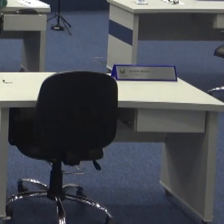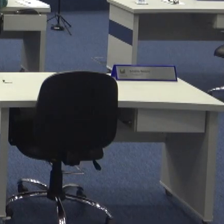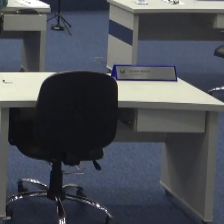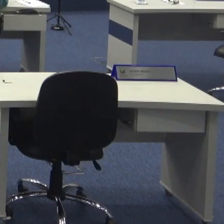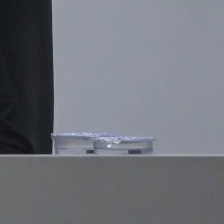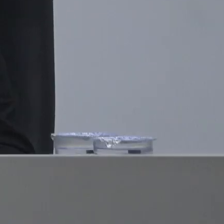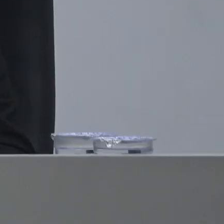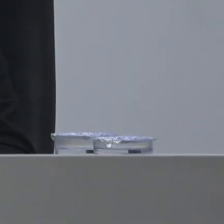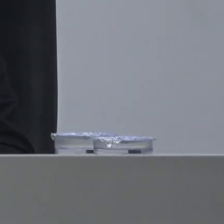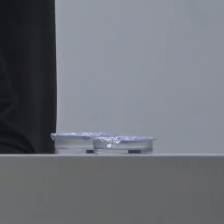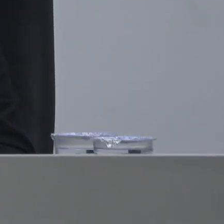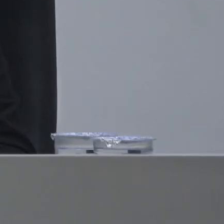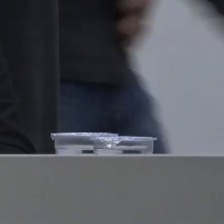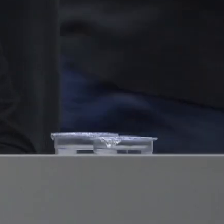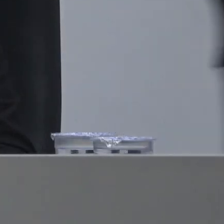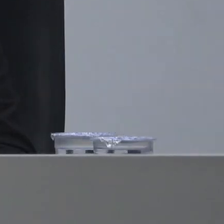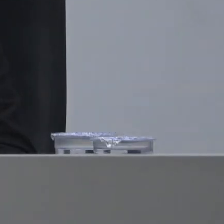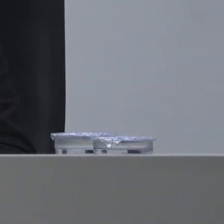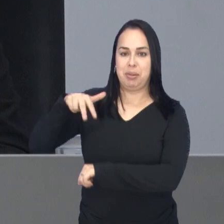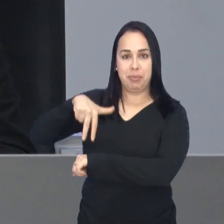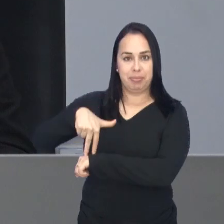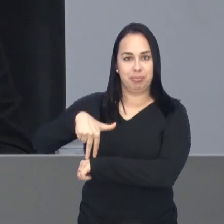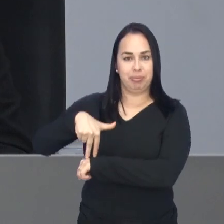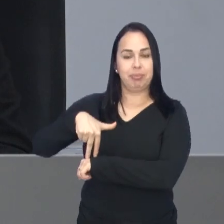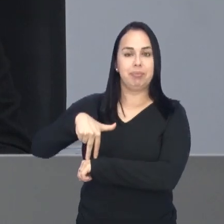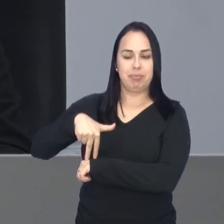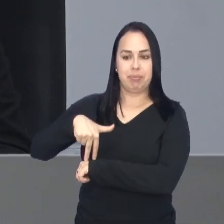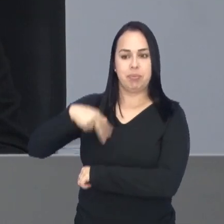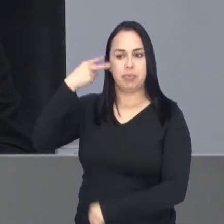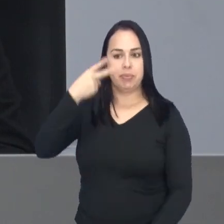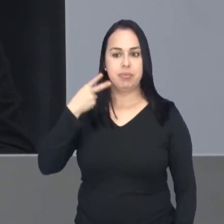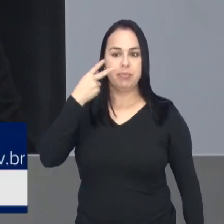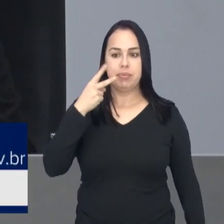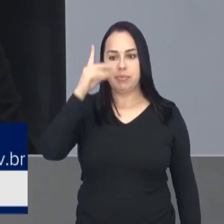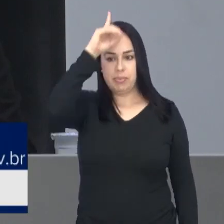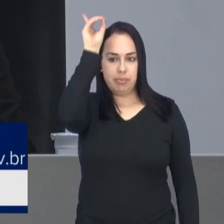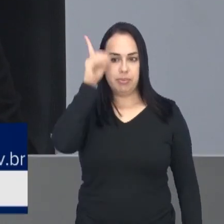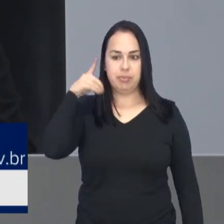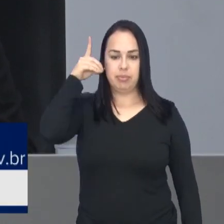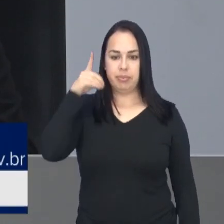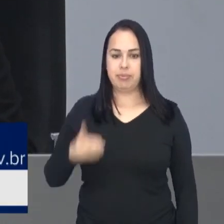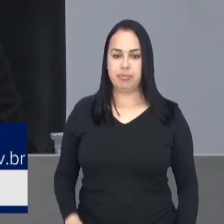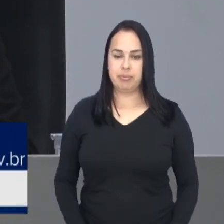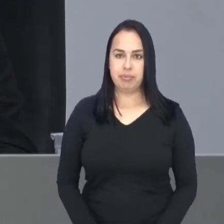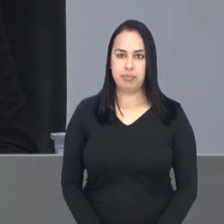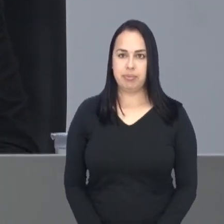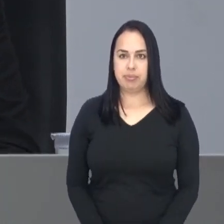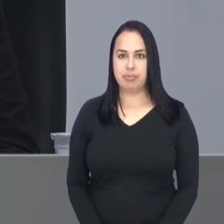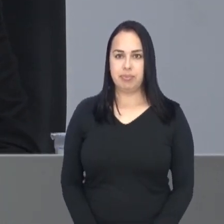Próxima vereadora inscrita para falar no momento de Pinga Fogo, a vereadora Dulce Rita.